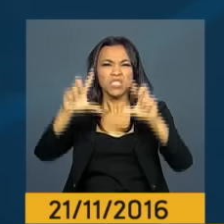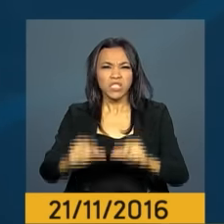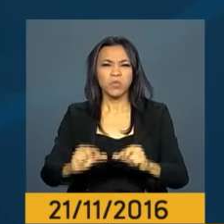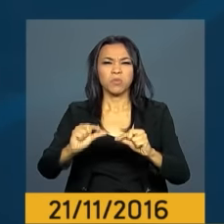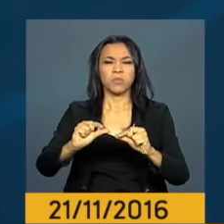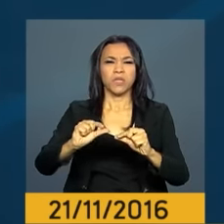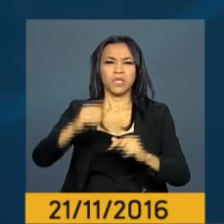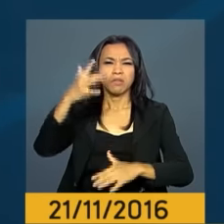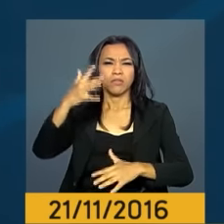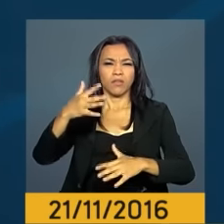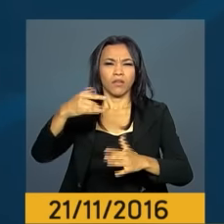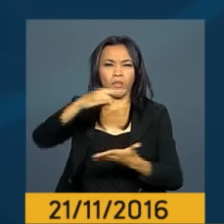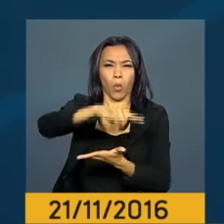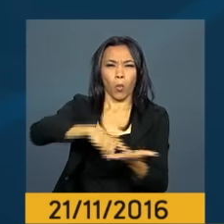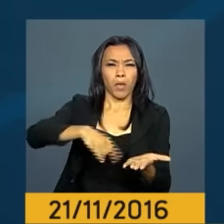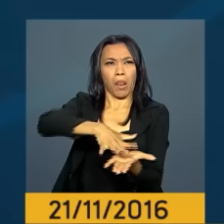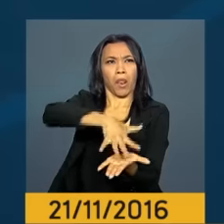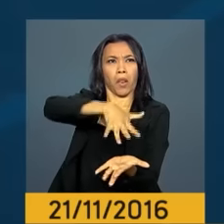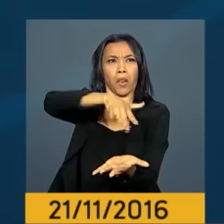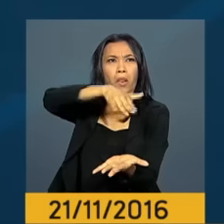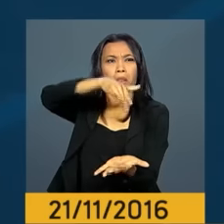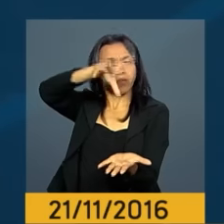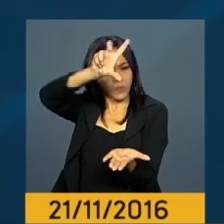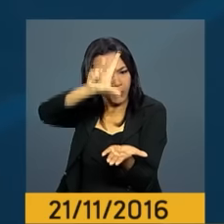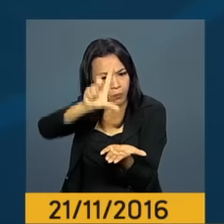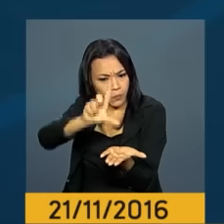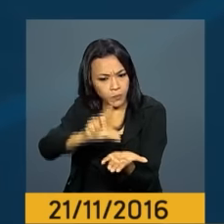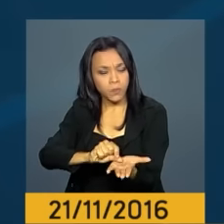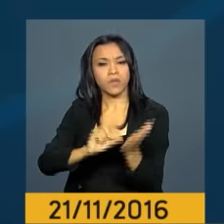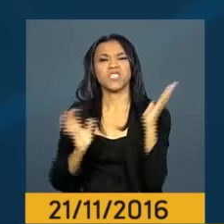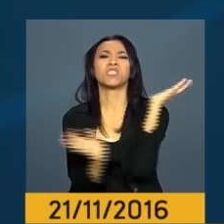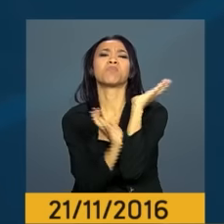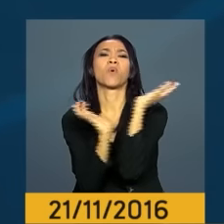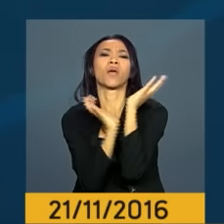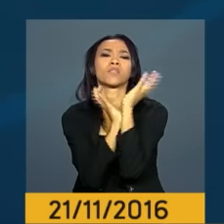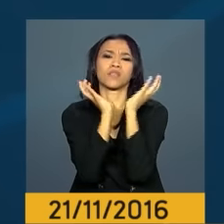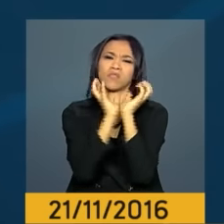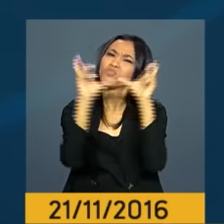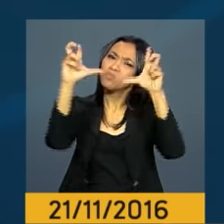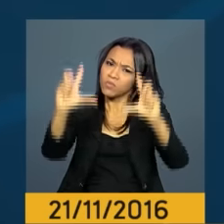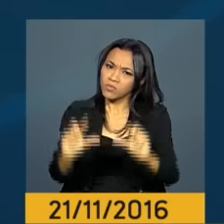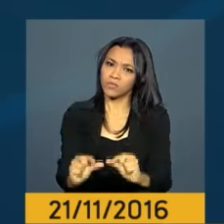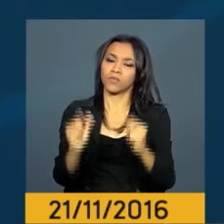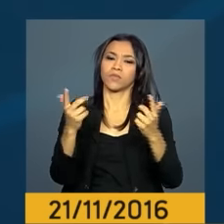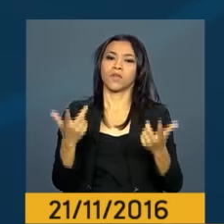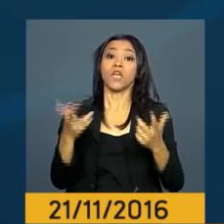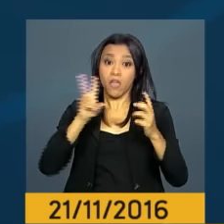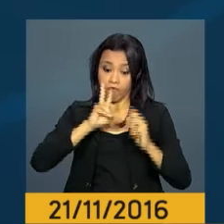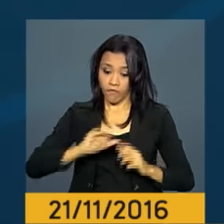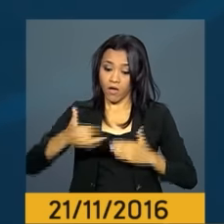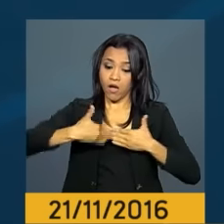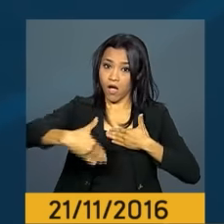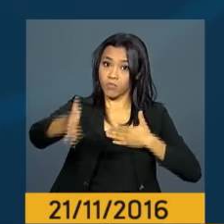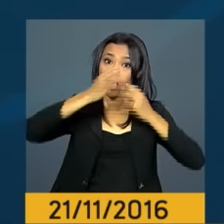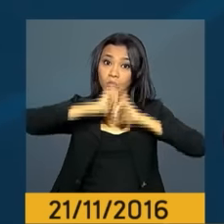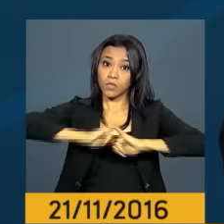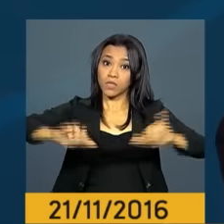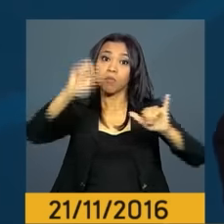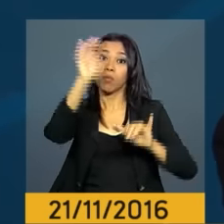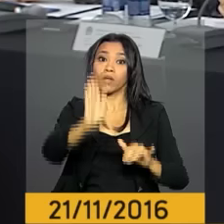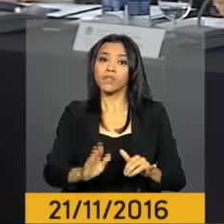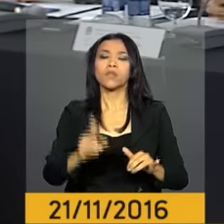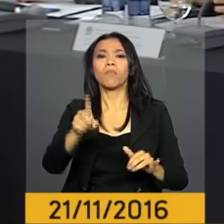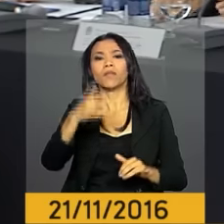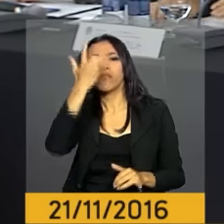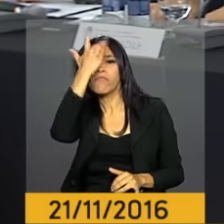me trouxessem os planos de desburocratização que nós vamos anunciar a todo o país para facilitar